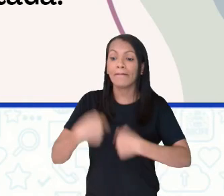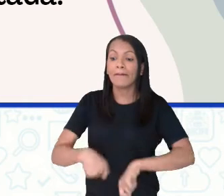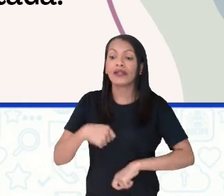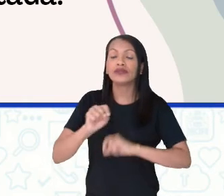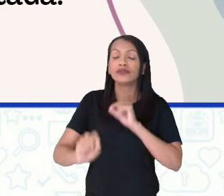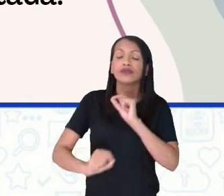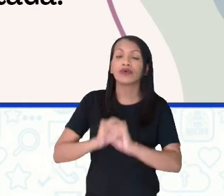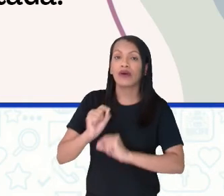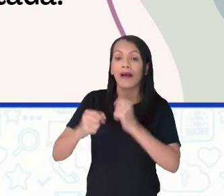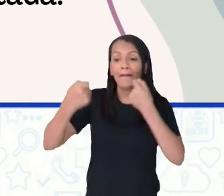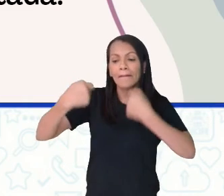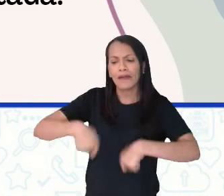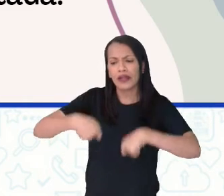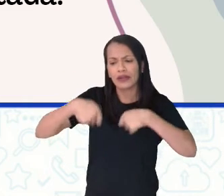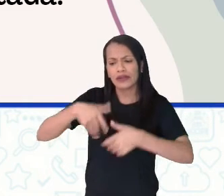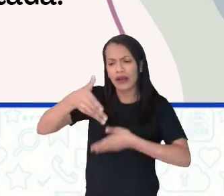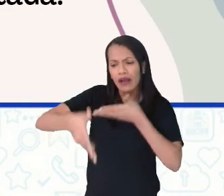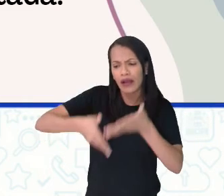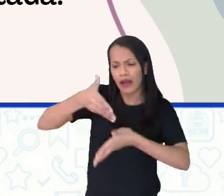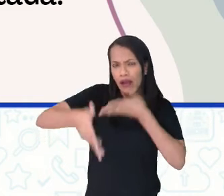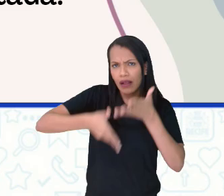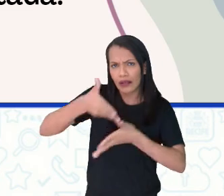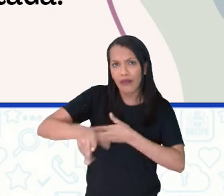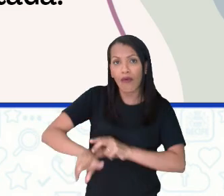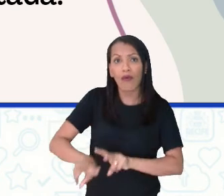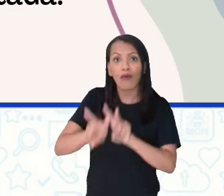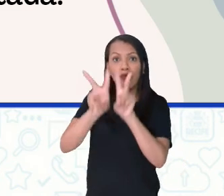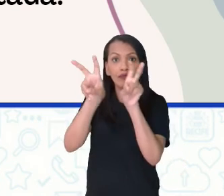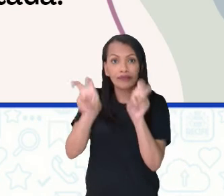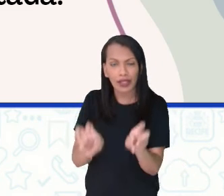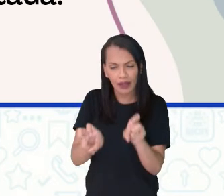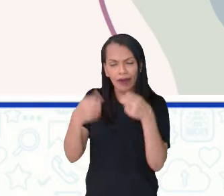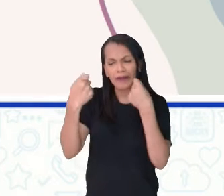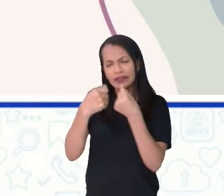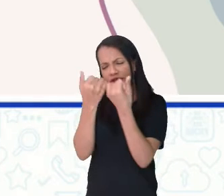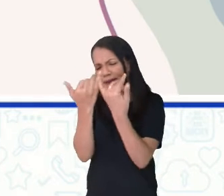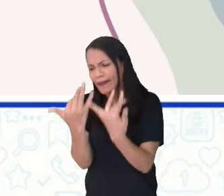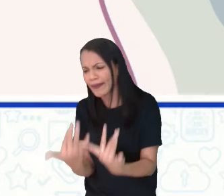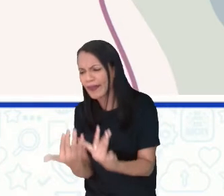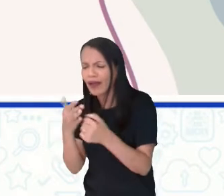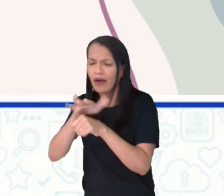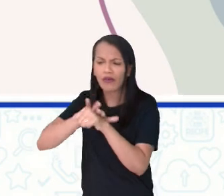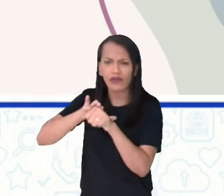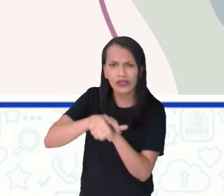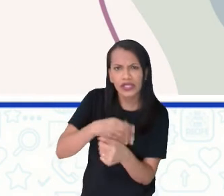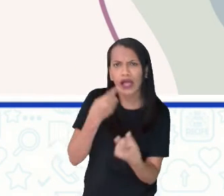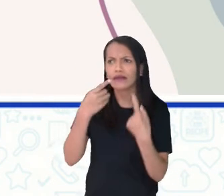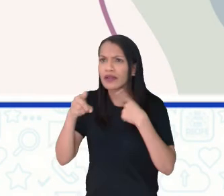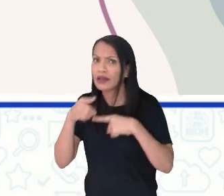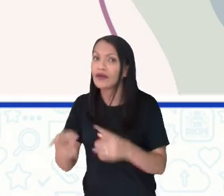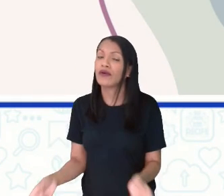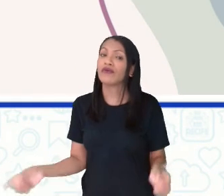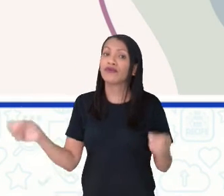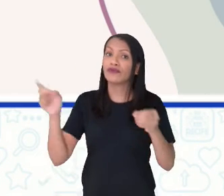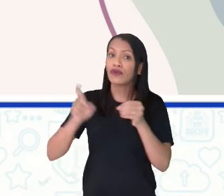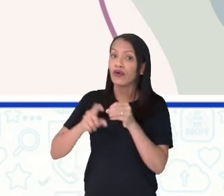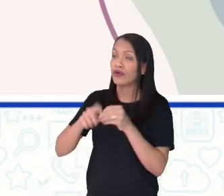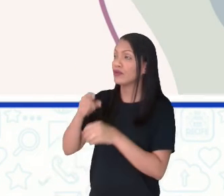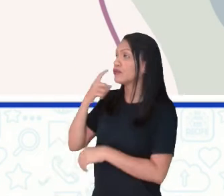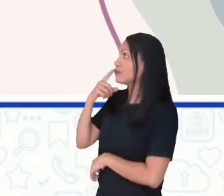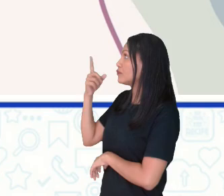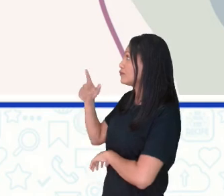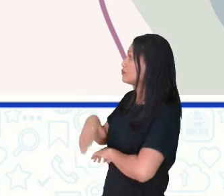precisa falar sobre o assunto, tá bom? Então, voltando aqui, a gente percebe que